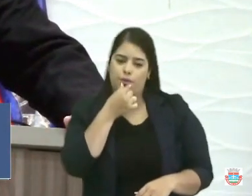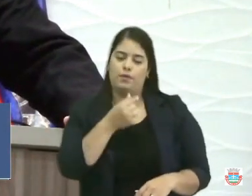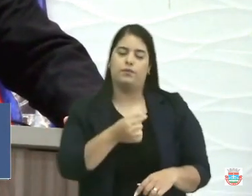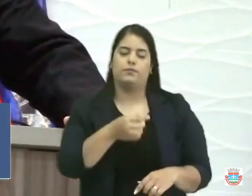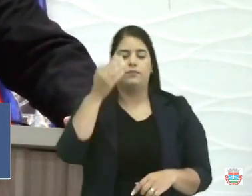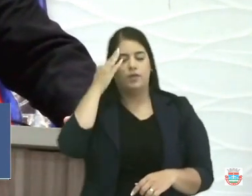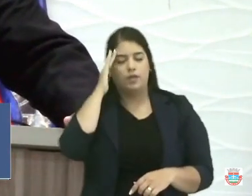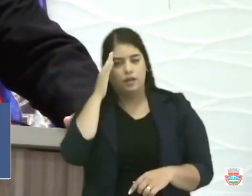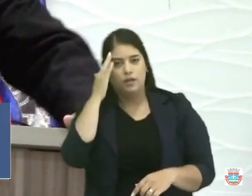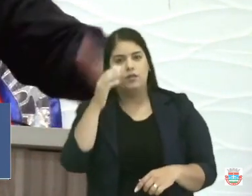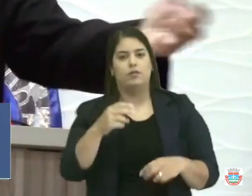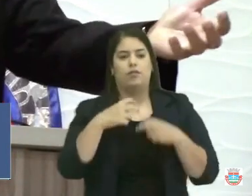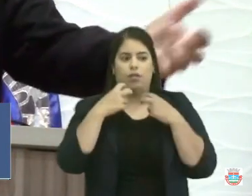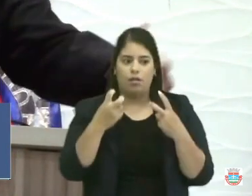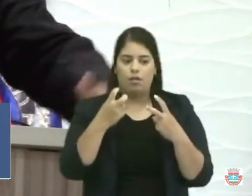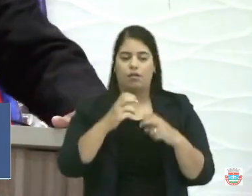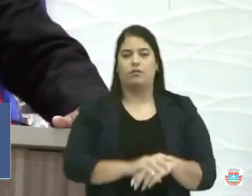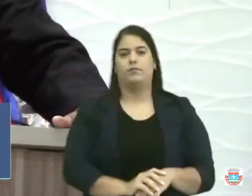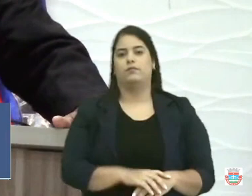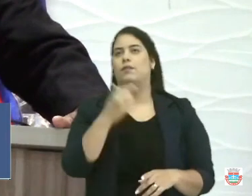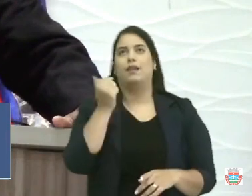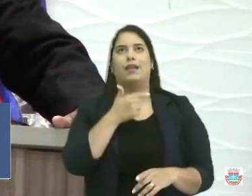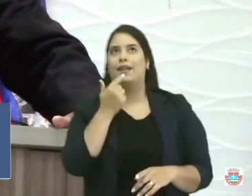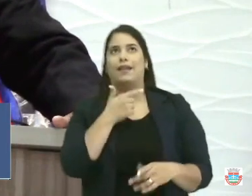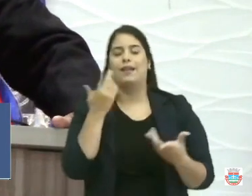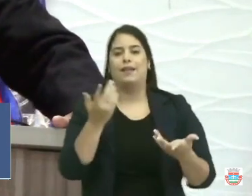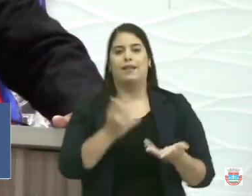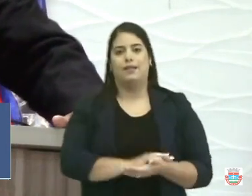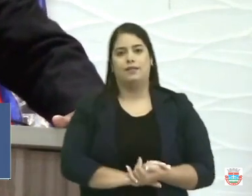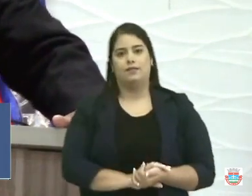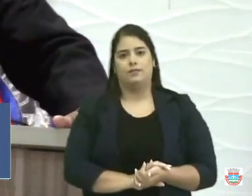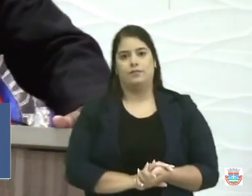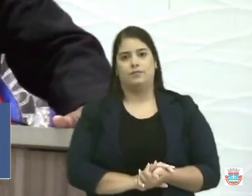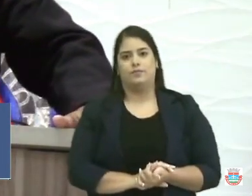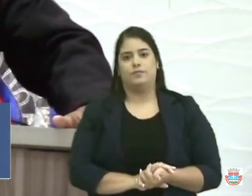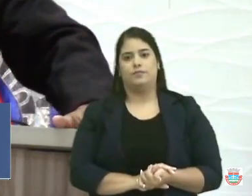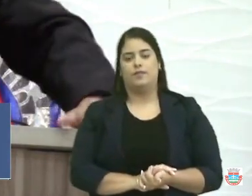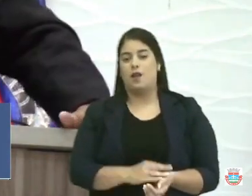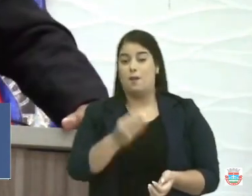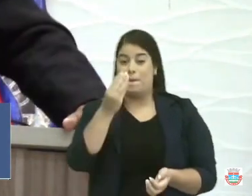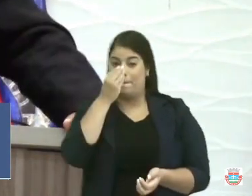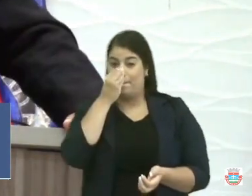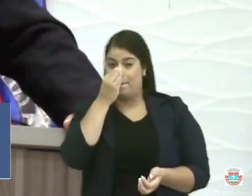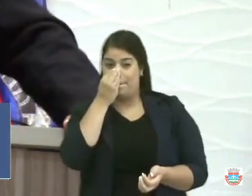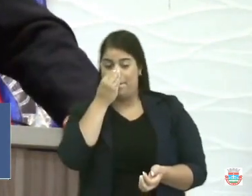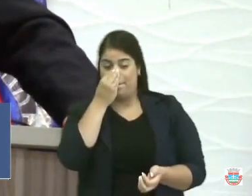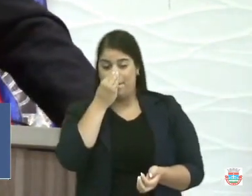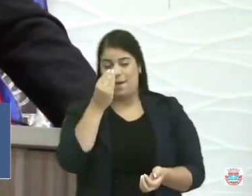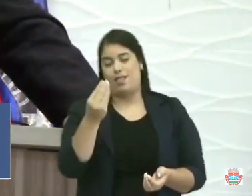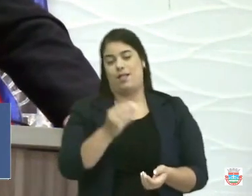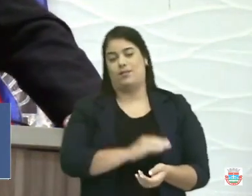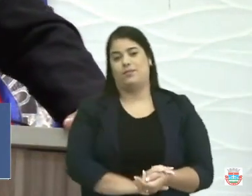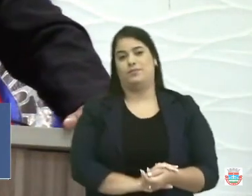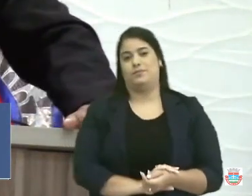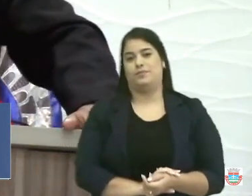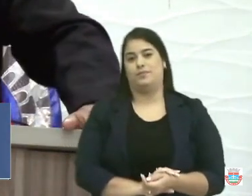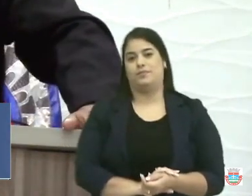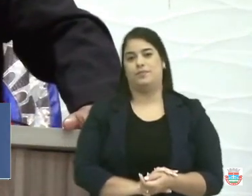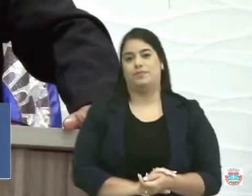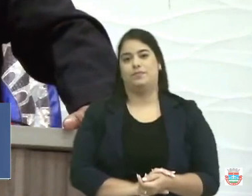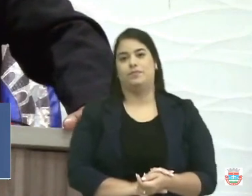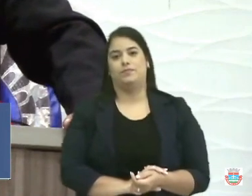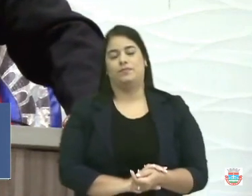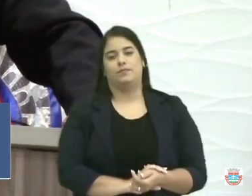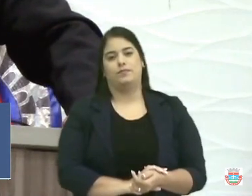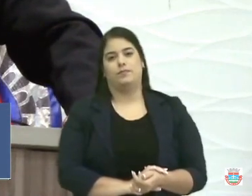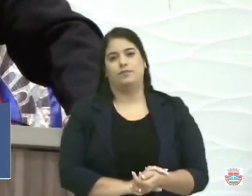entendesse? Para fazer graça. O senhor está servindo de palhaço para esse menino. Um cidadão da sua qualidade, o terceiro mais